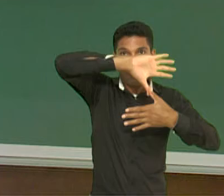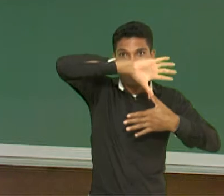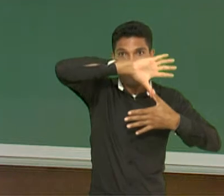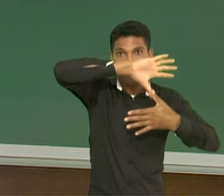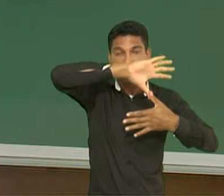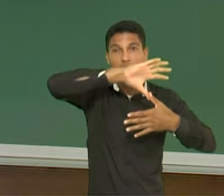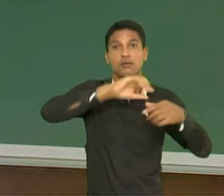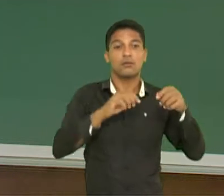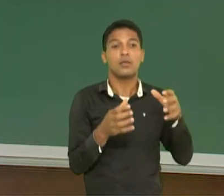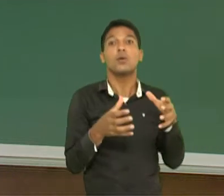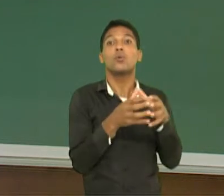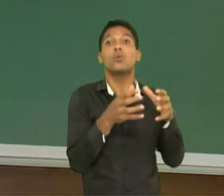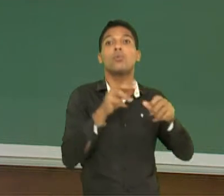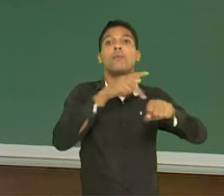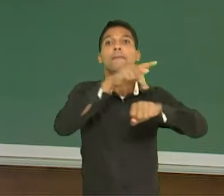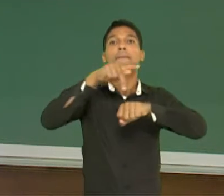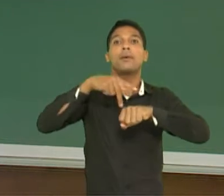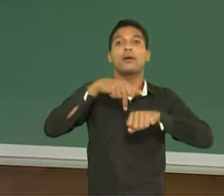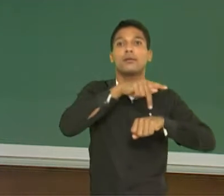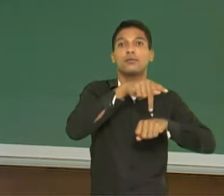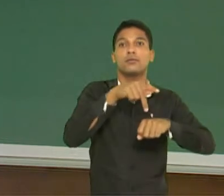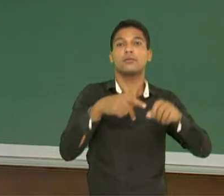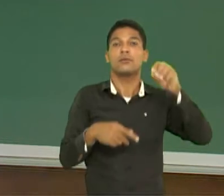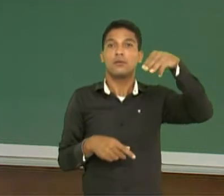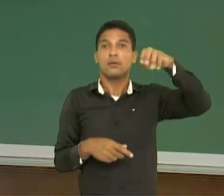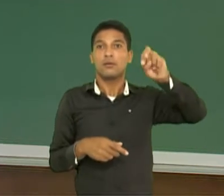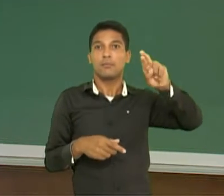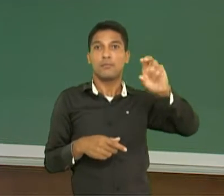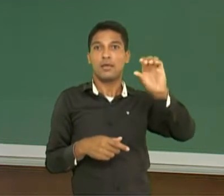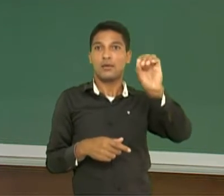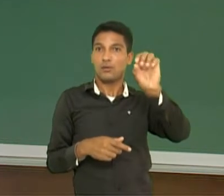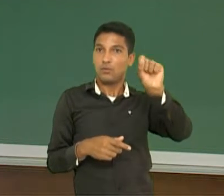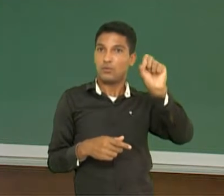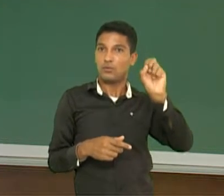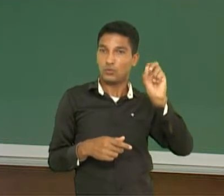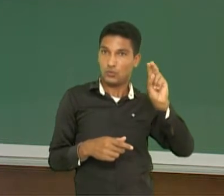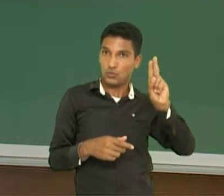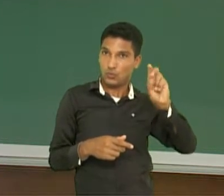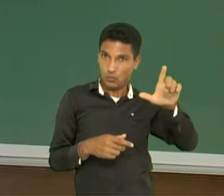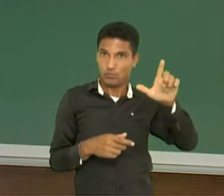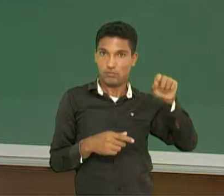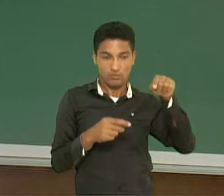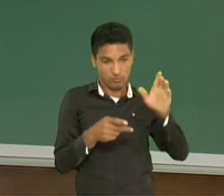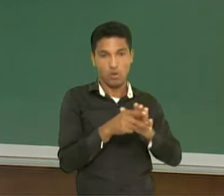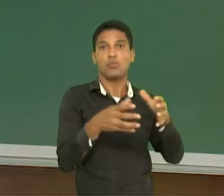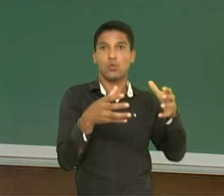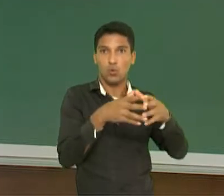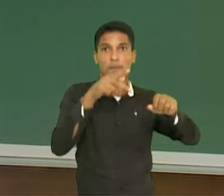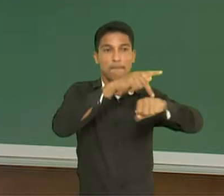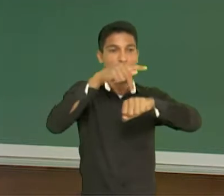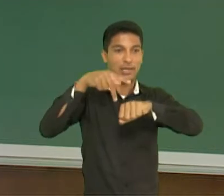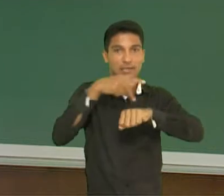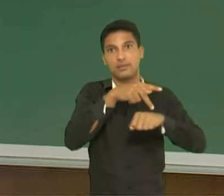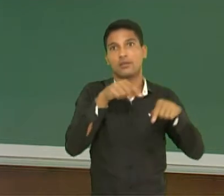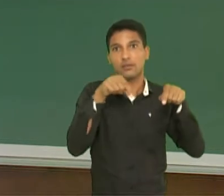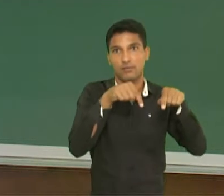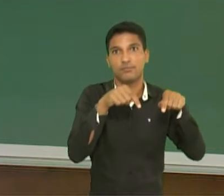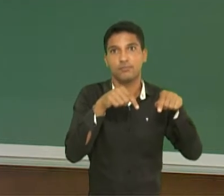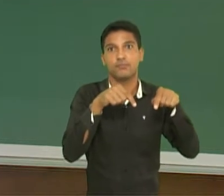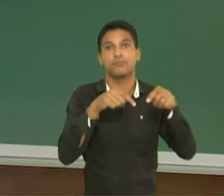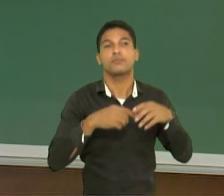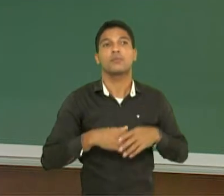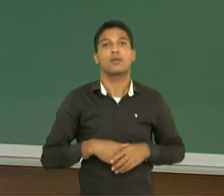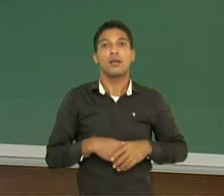Ainda o NAFTA, em 1994, aí entre a América do Norte, Estados Unidos, México, Canadá. E ainda a Parceria